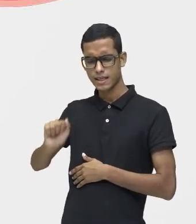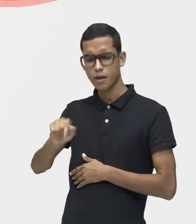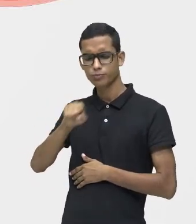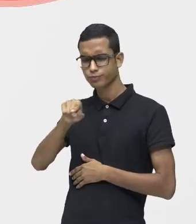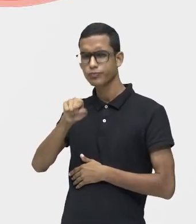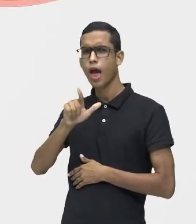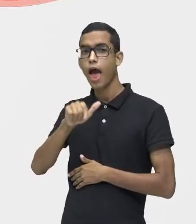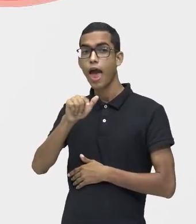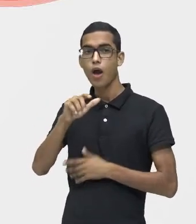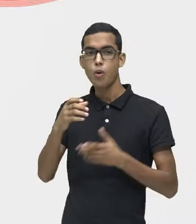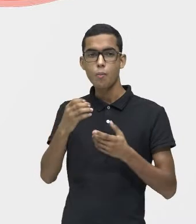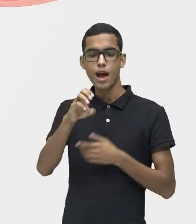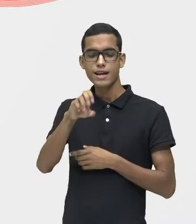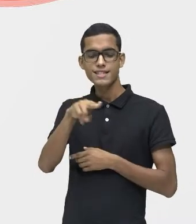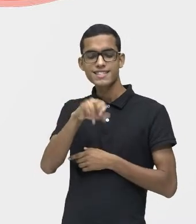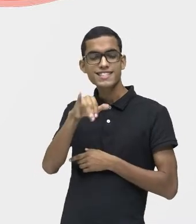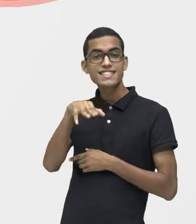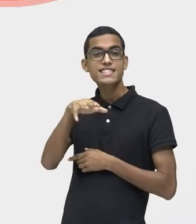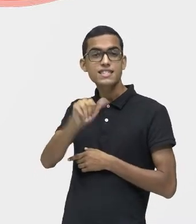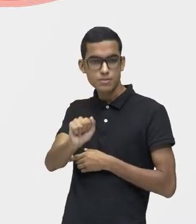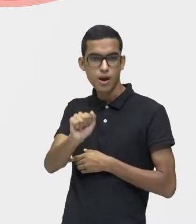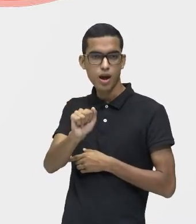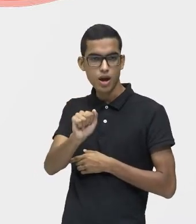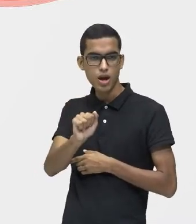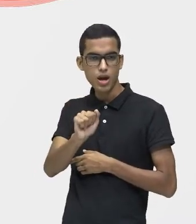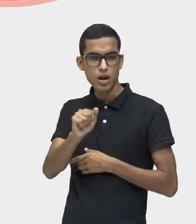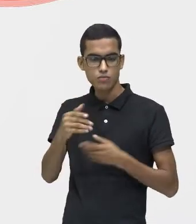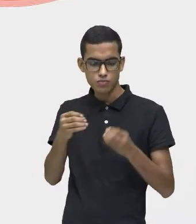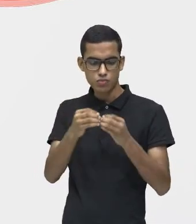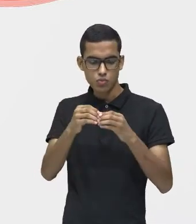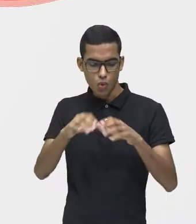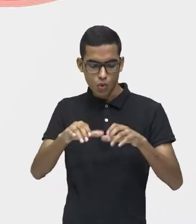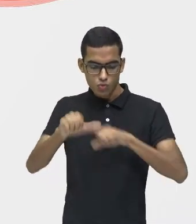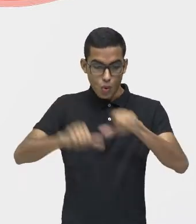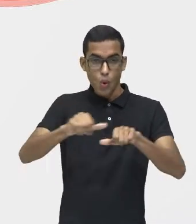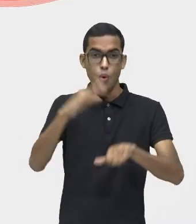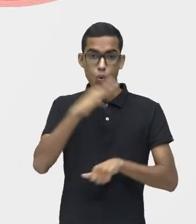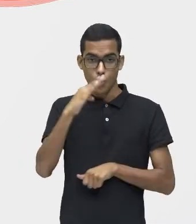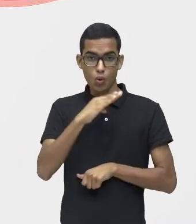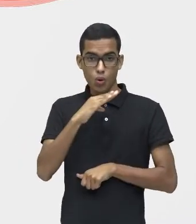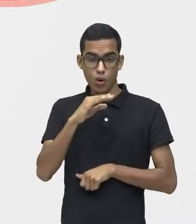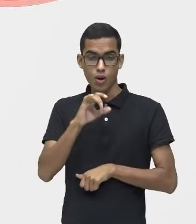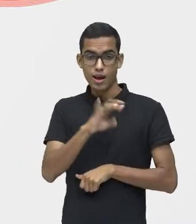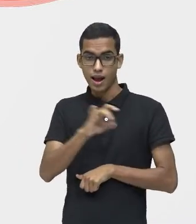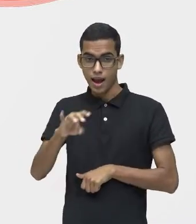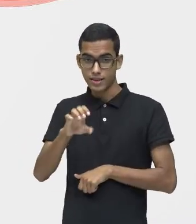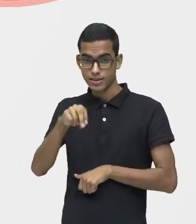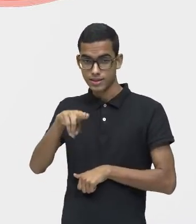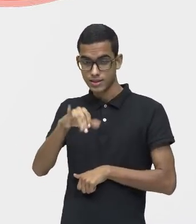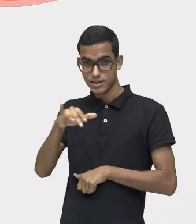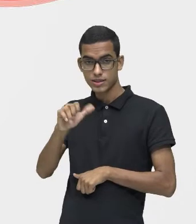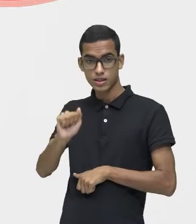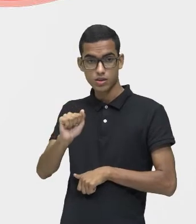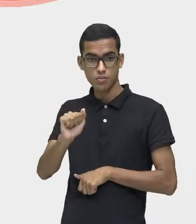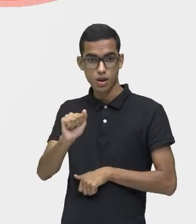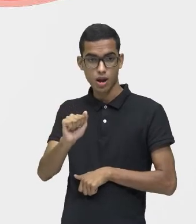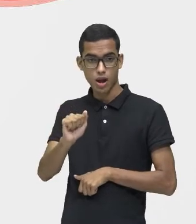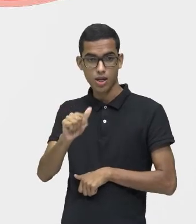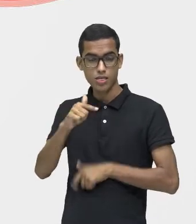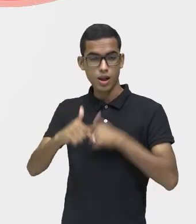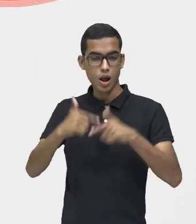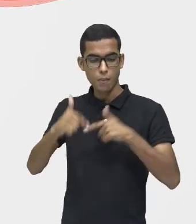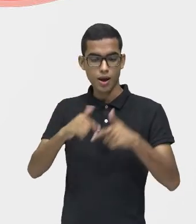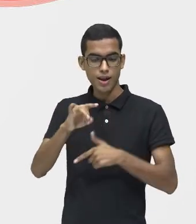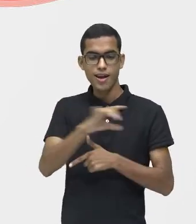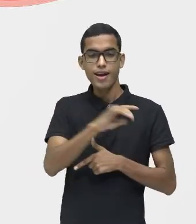que as enzimas, elas são específicas, tá? Cada enzima vai agir em um determinado nutriente. No caso da pepsina,